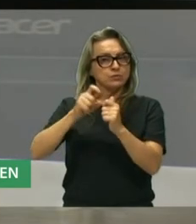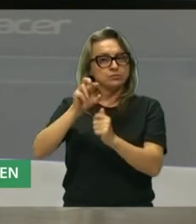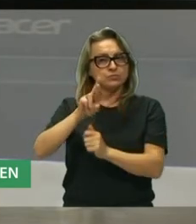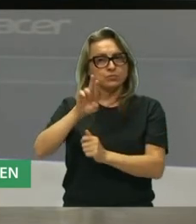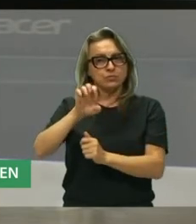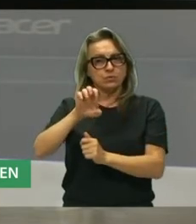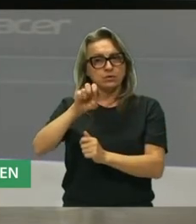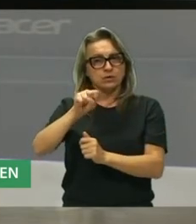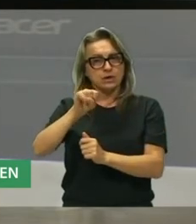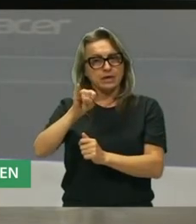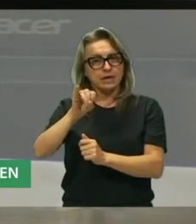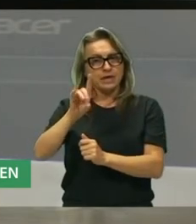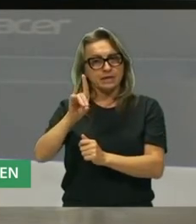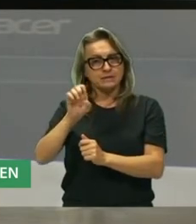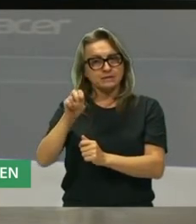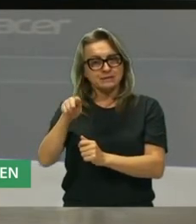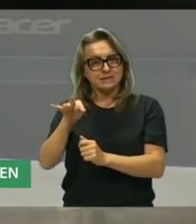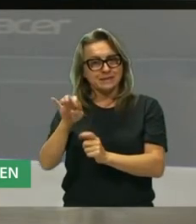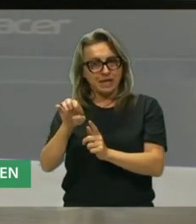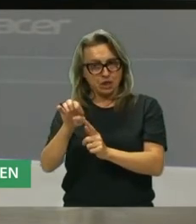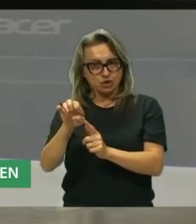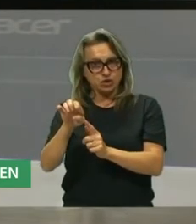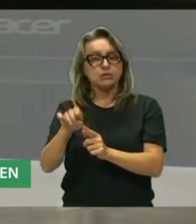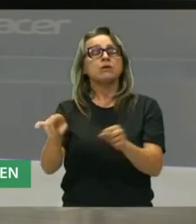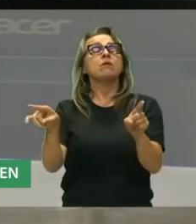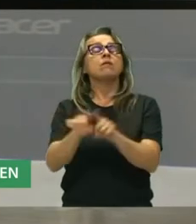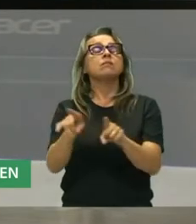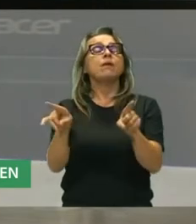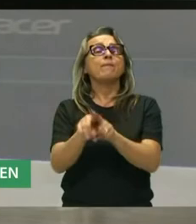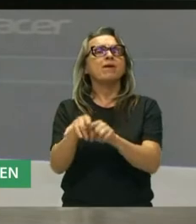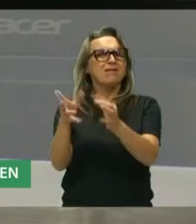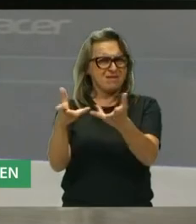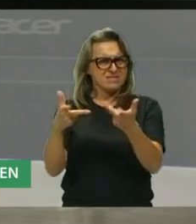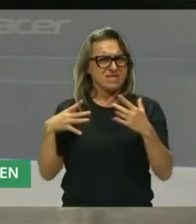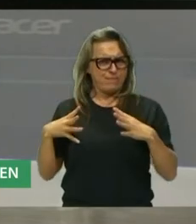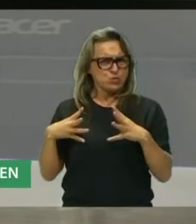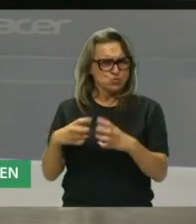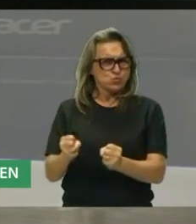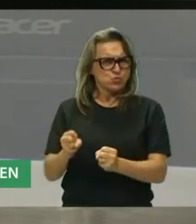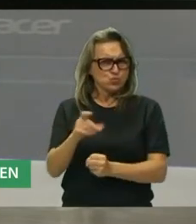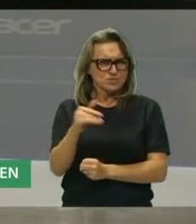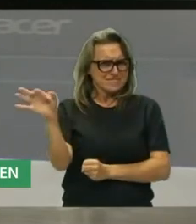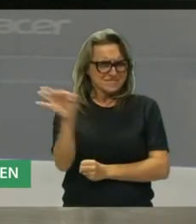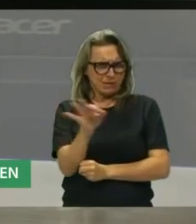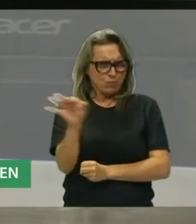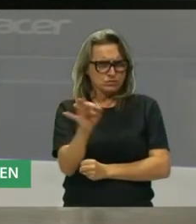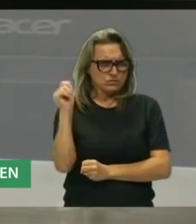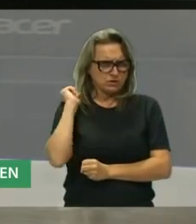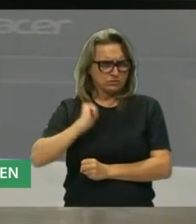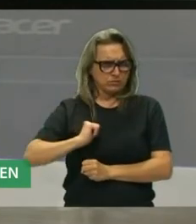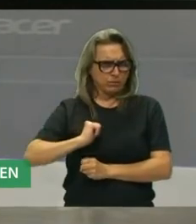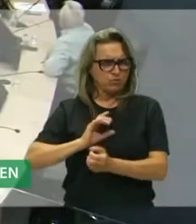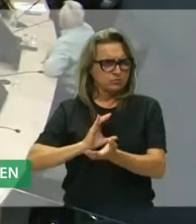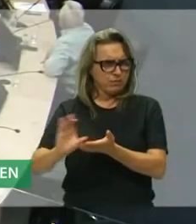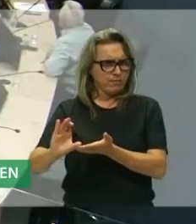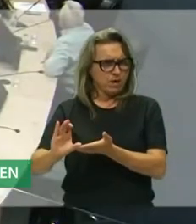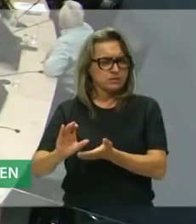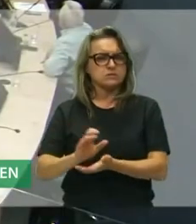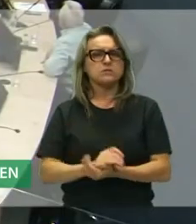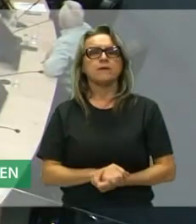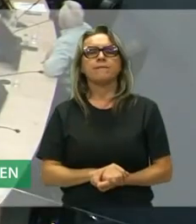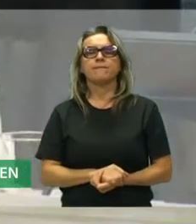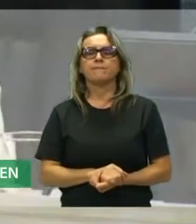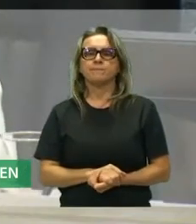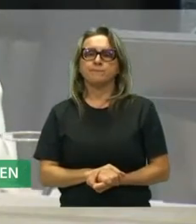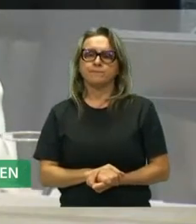médico residente recebe integralmente um repasse dessa bolsa. Obrigado. Quanto à bolsa